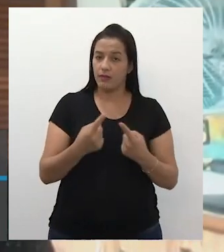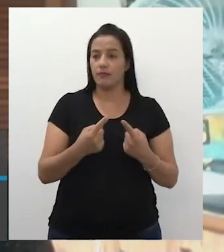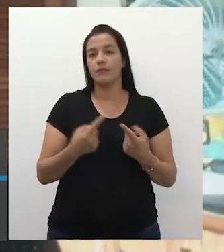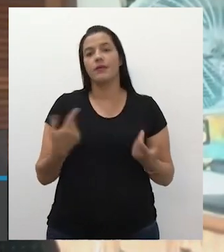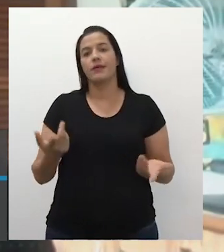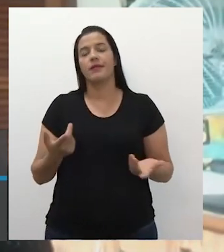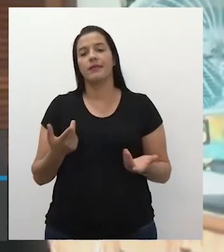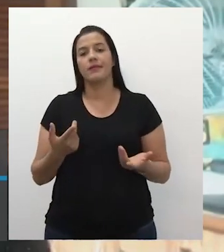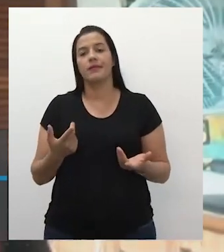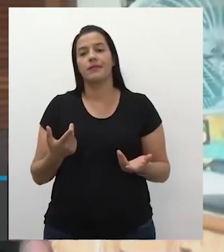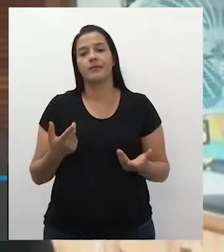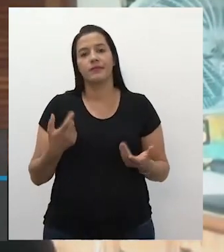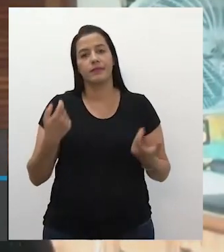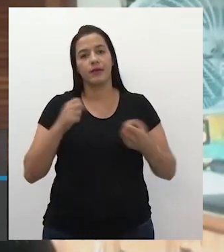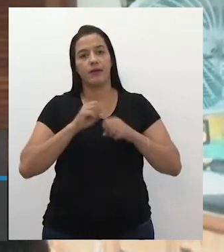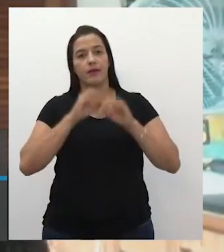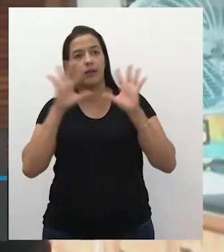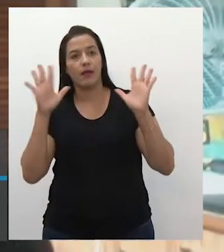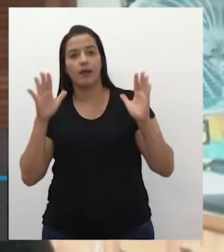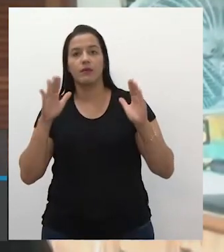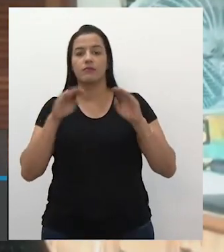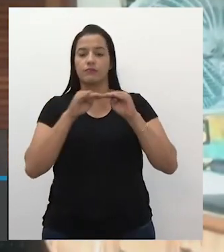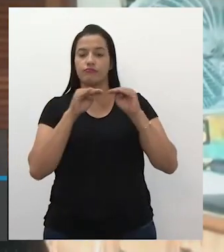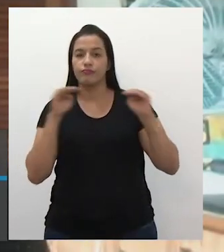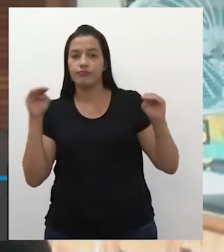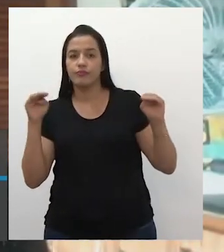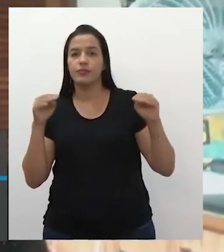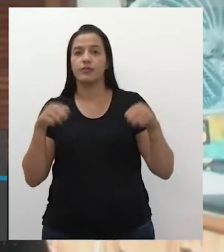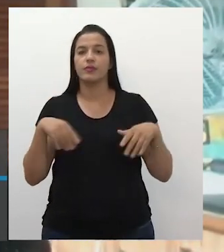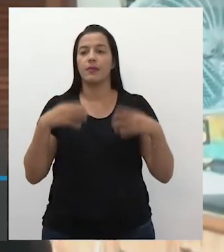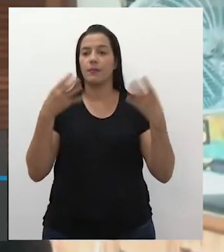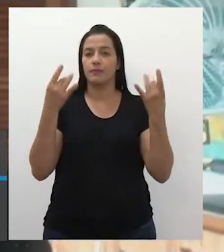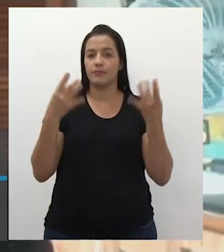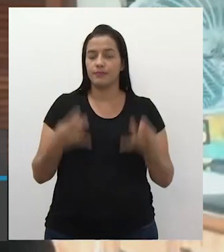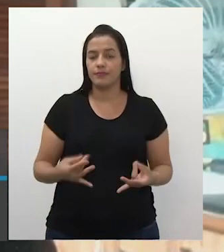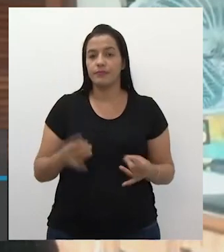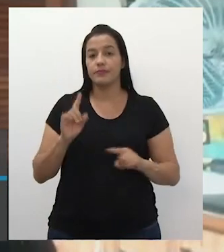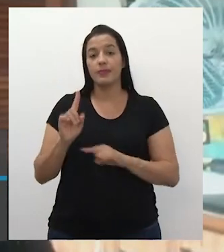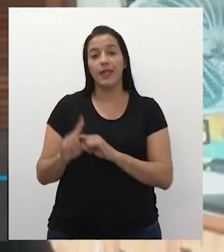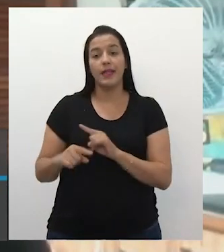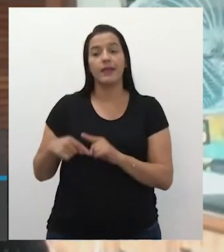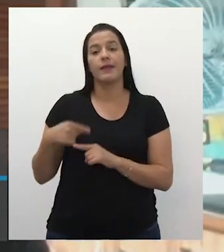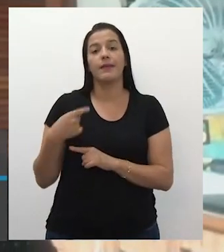argumentativa, lógica, coerente, descritiva, para que isso depois seja